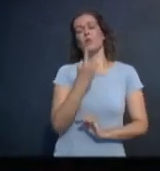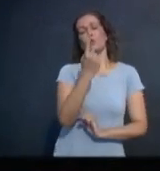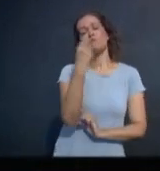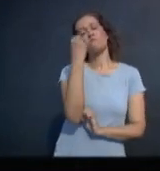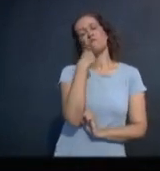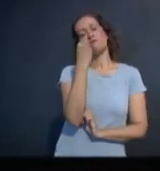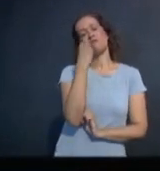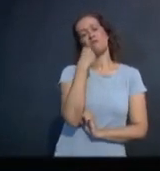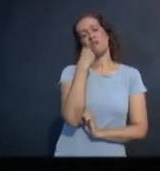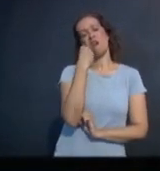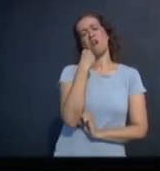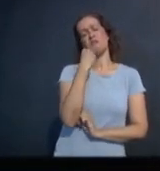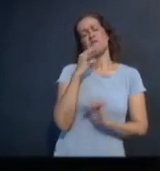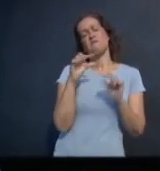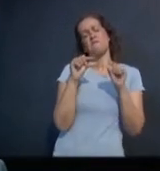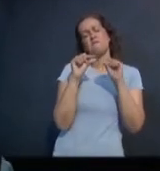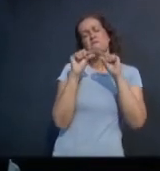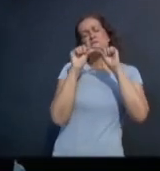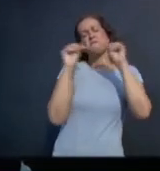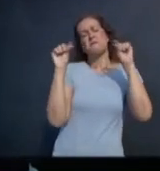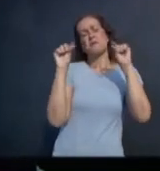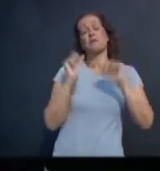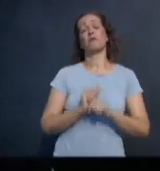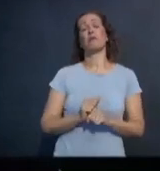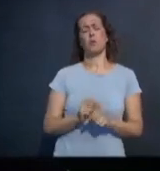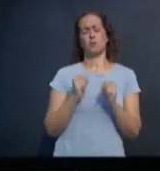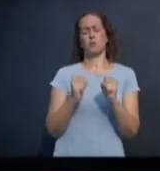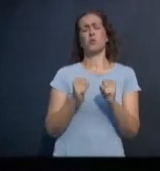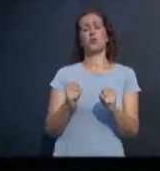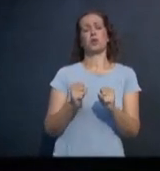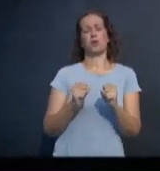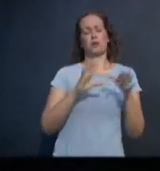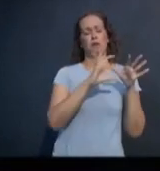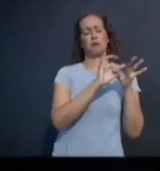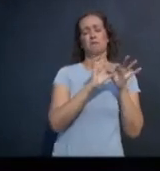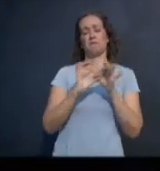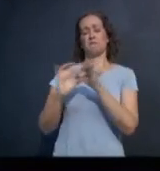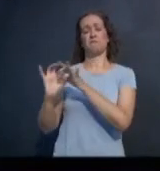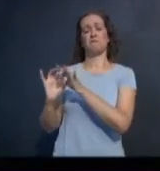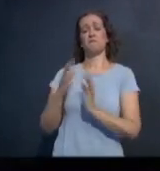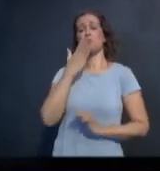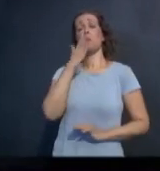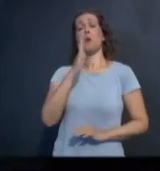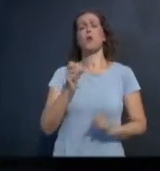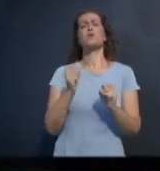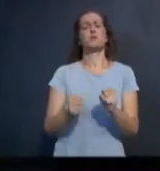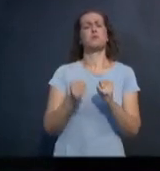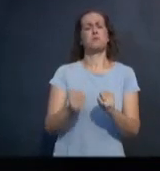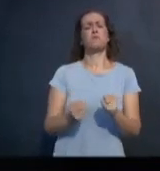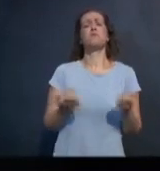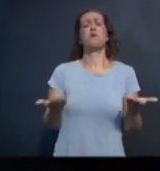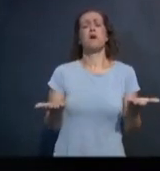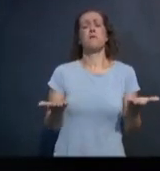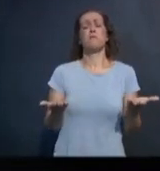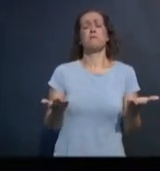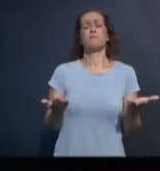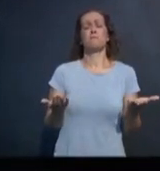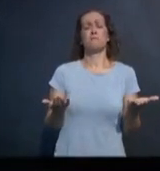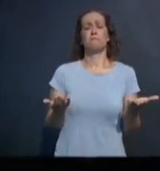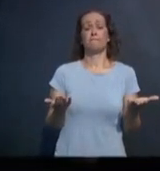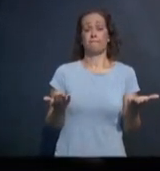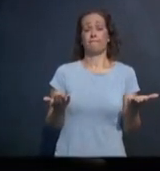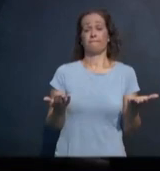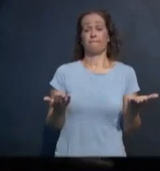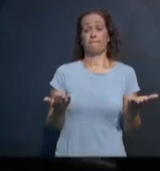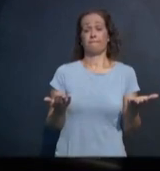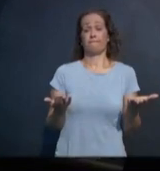de barbante fininho, qual que é o poder dessa corrente? Qual que é o poder? O